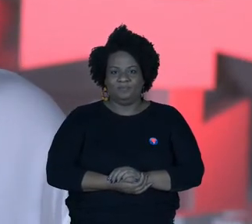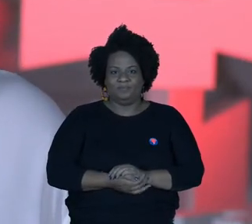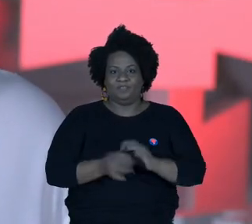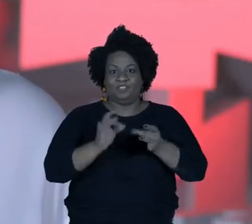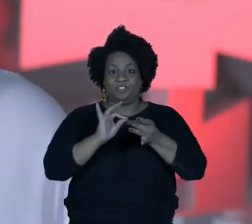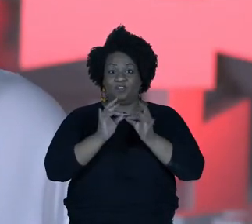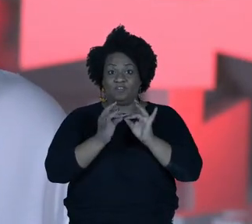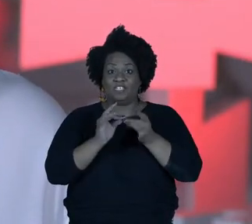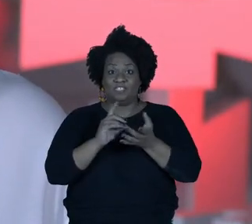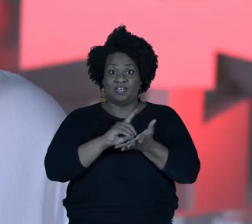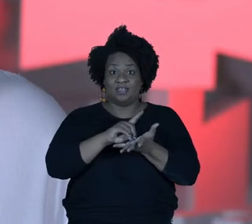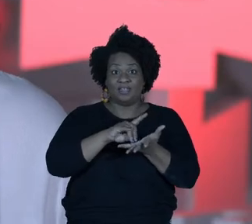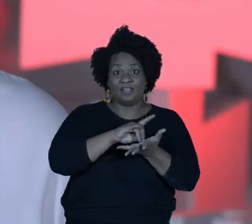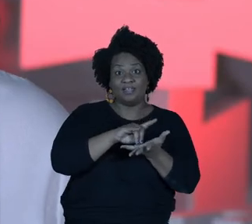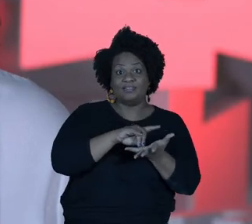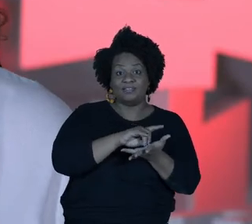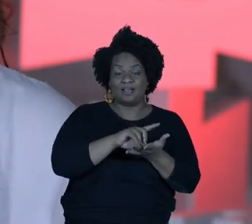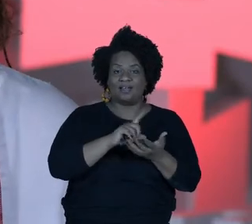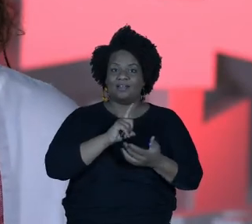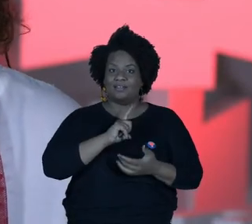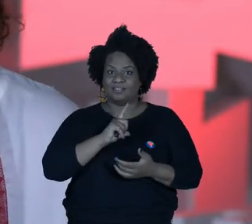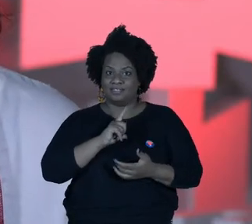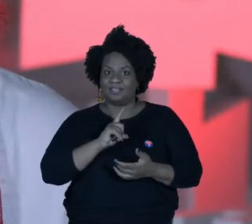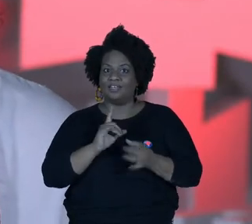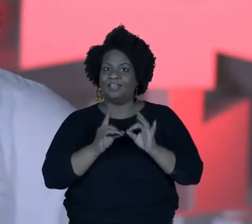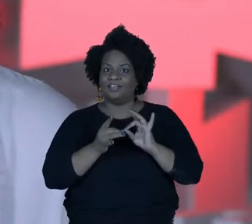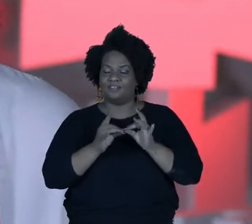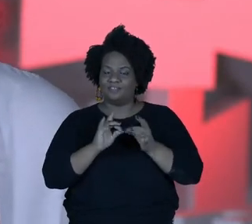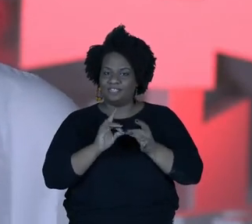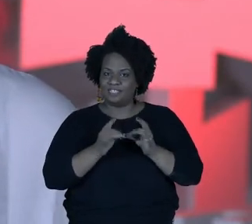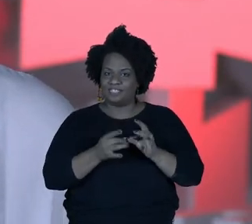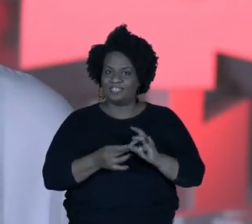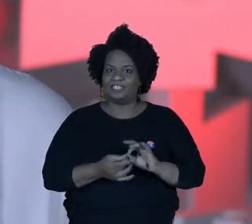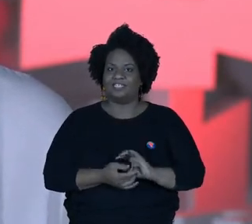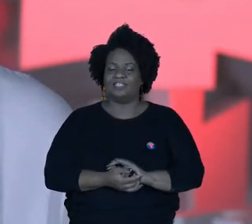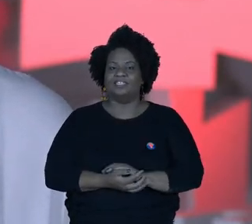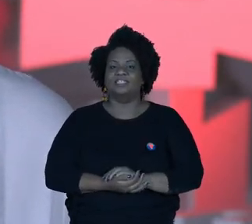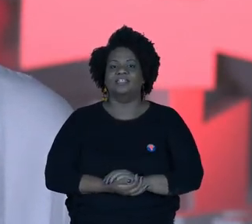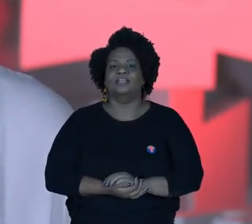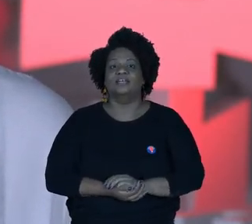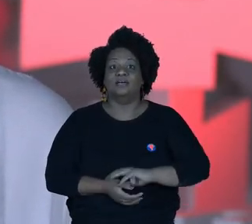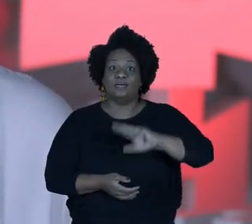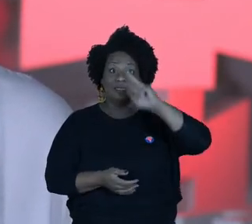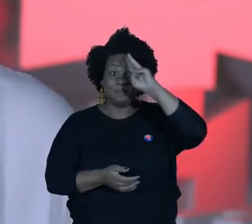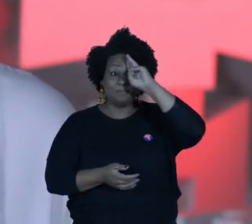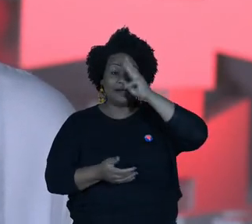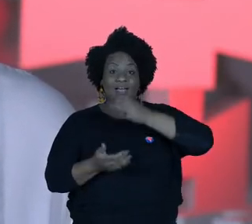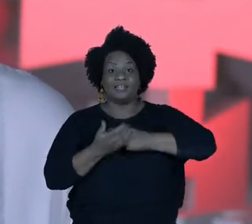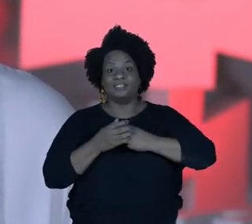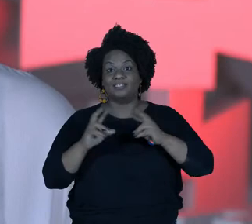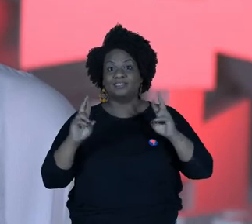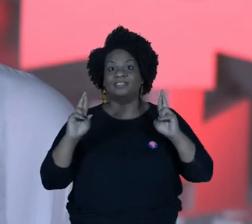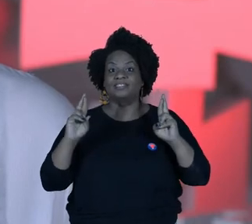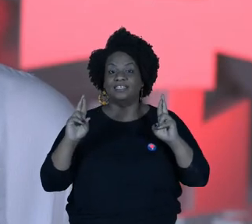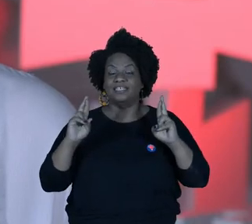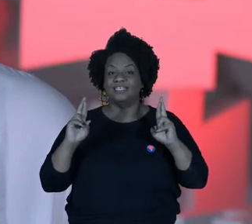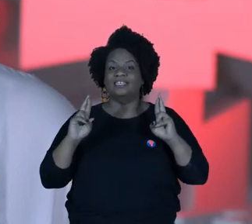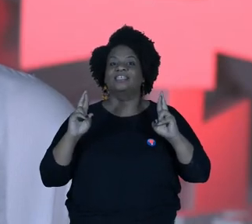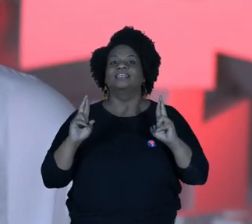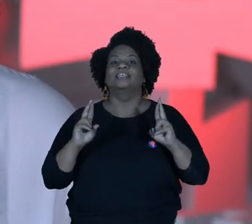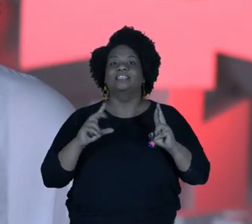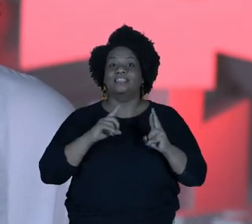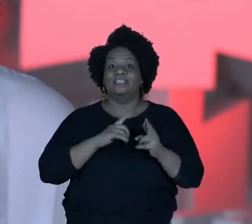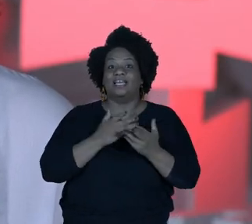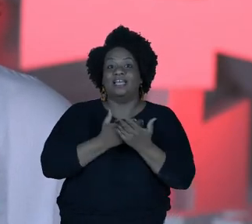de design, não é isso? Oficina de design. E em março, se Deus quiser, vão ter as